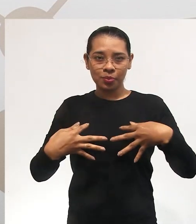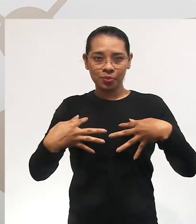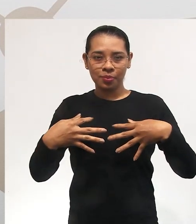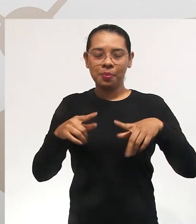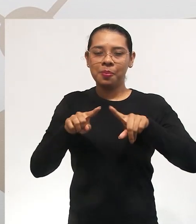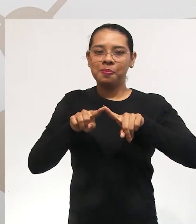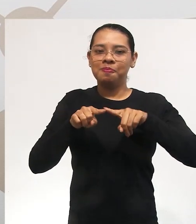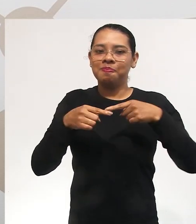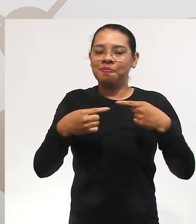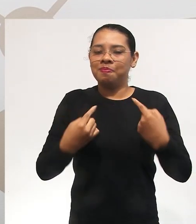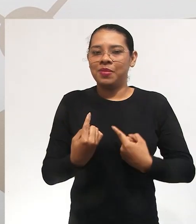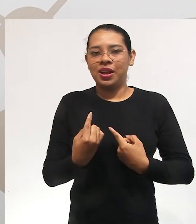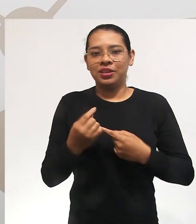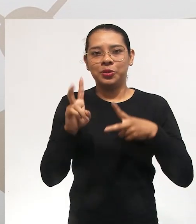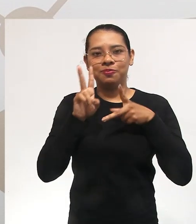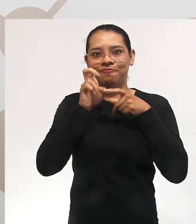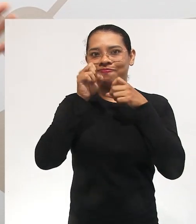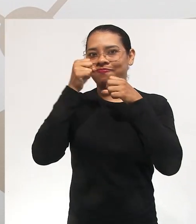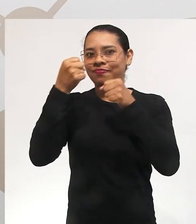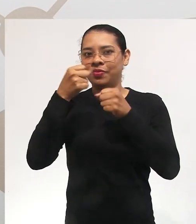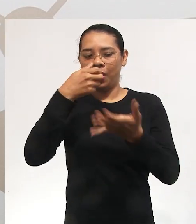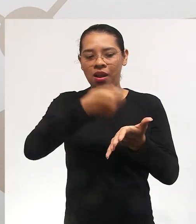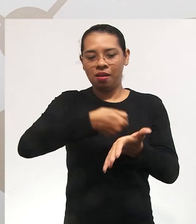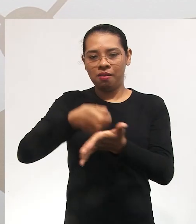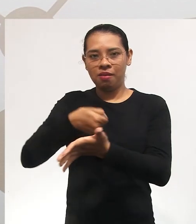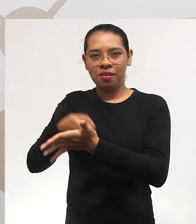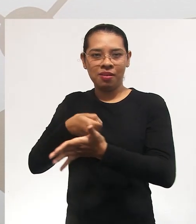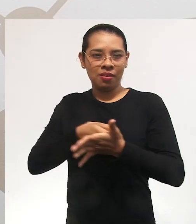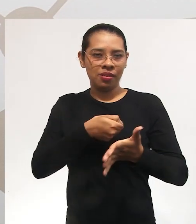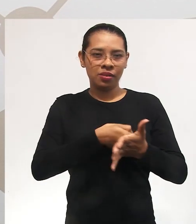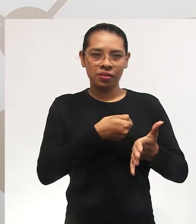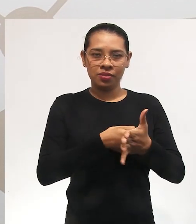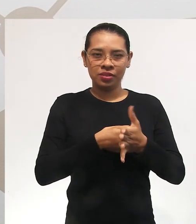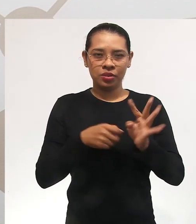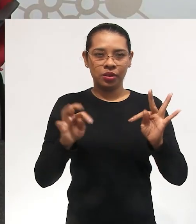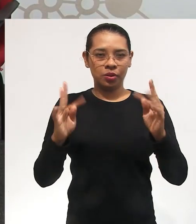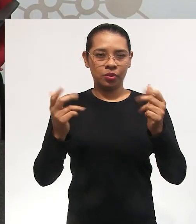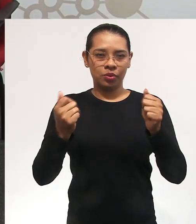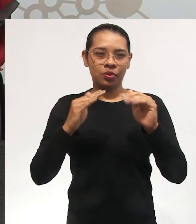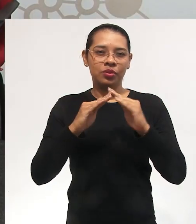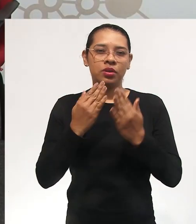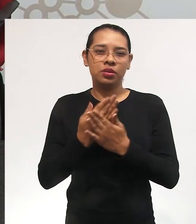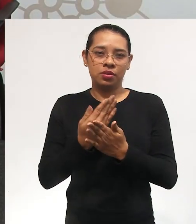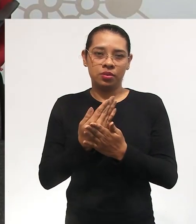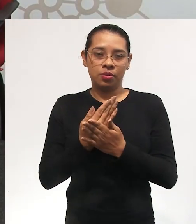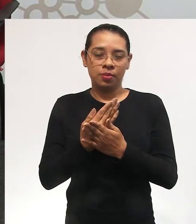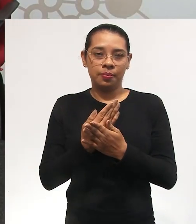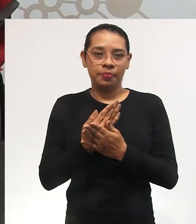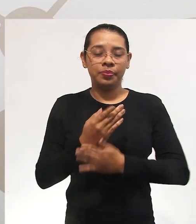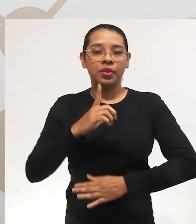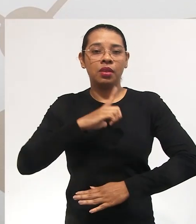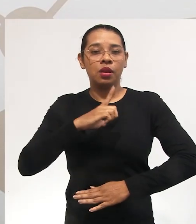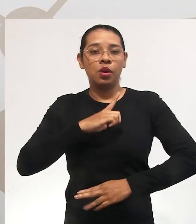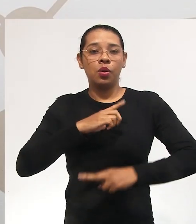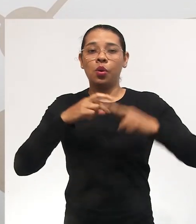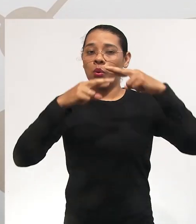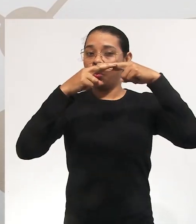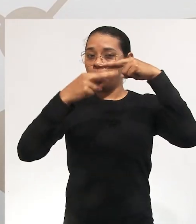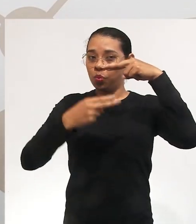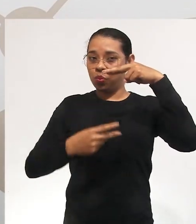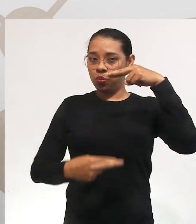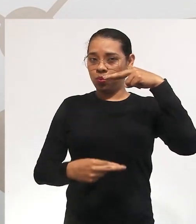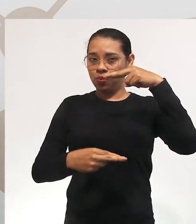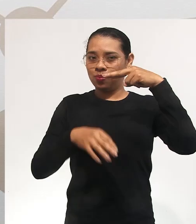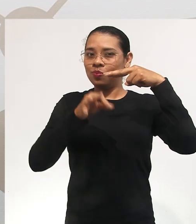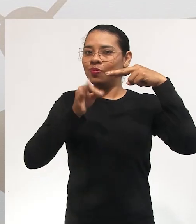parâmetro, mas ele não tem força de obrigatoriedade. Ele foi criado como uma referência, um